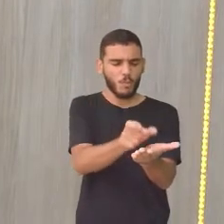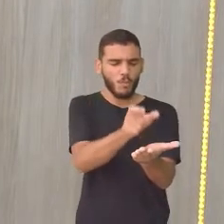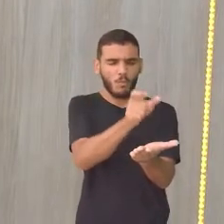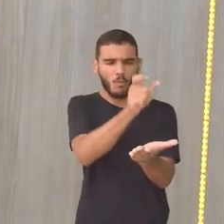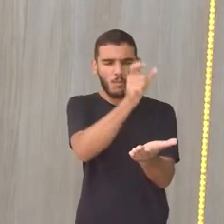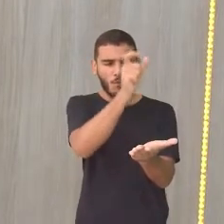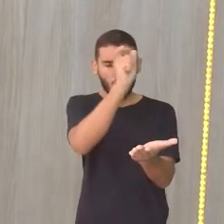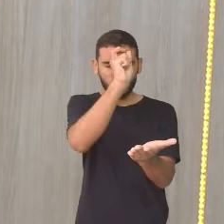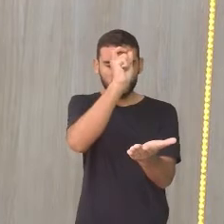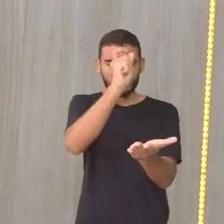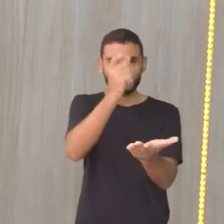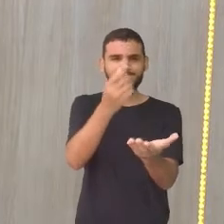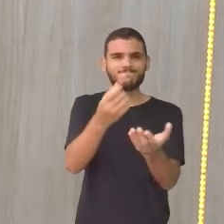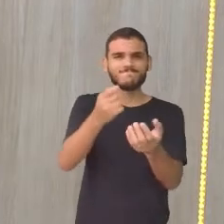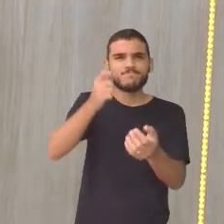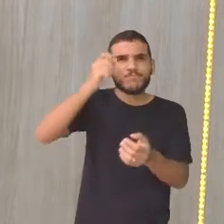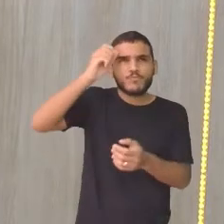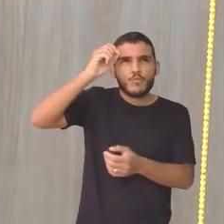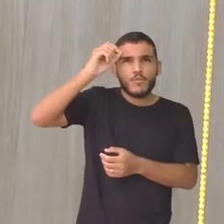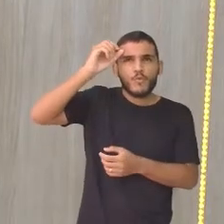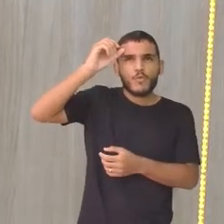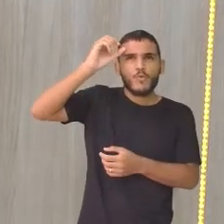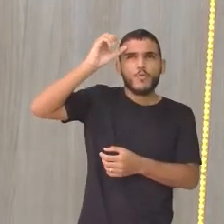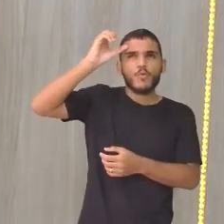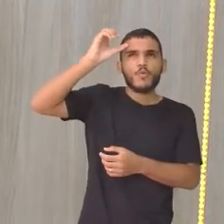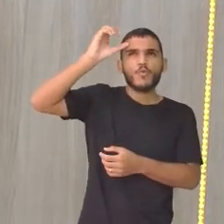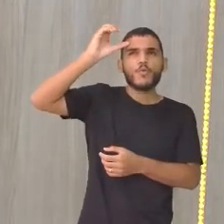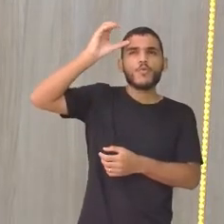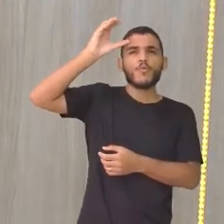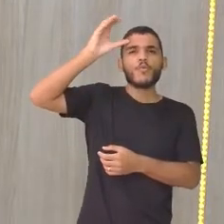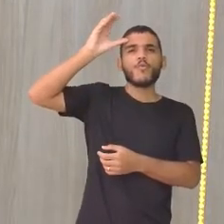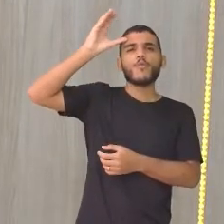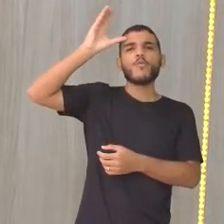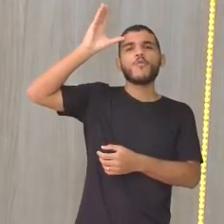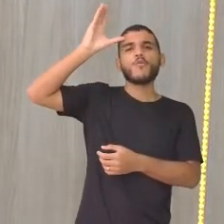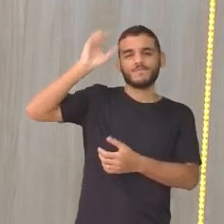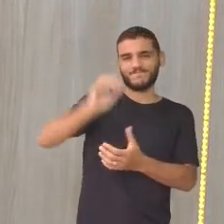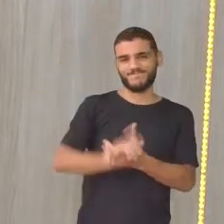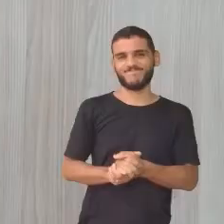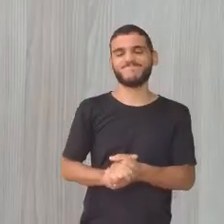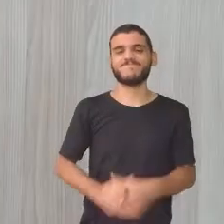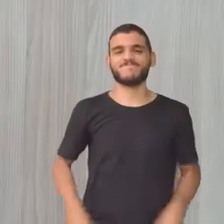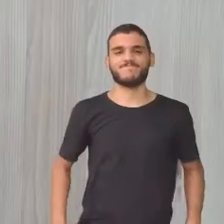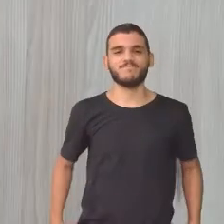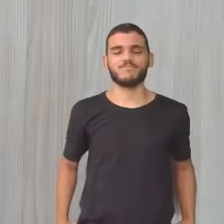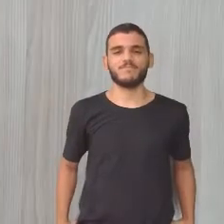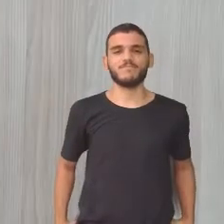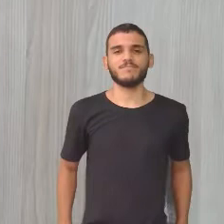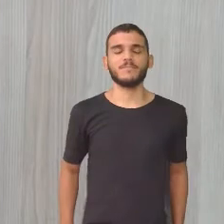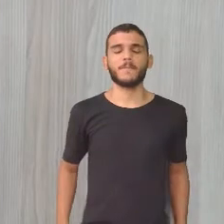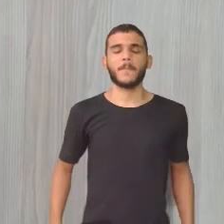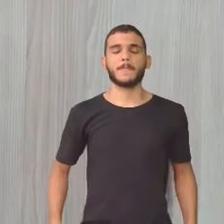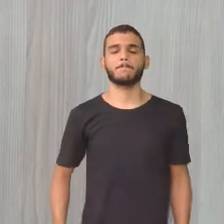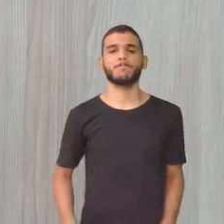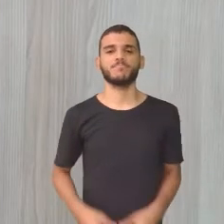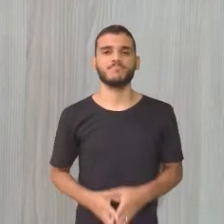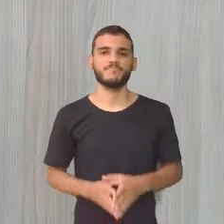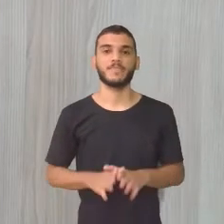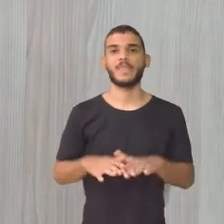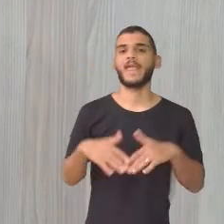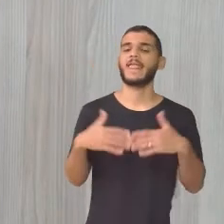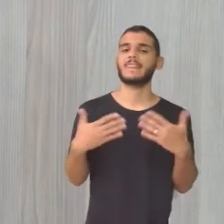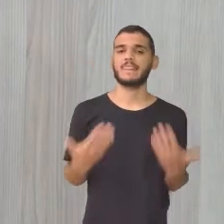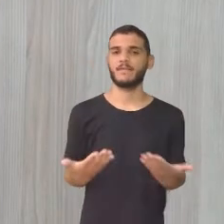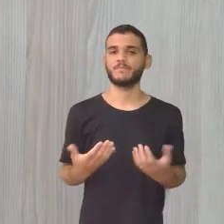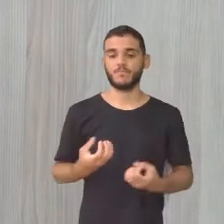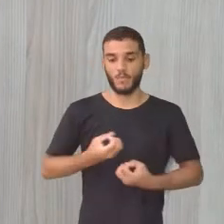não perca esse privilégio Professora de Adriana, ler. se me Pode falar, permite um Vivi. comentário assim, Com certeza. o poema, ele é